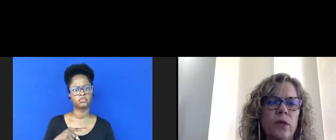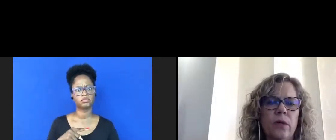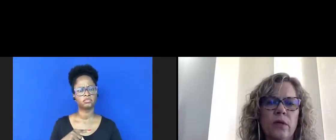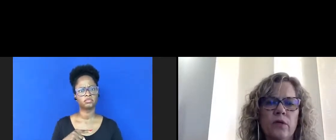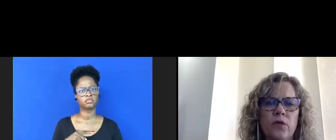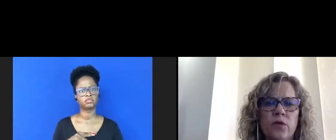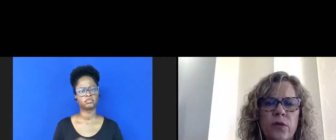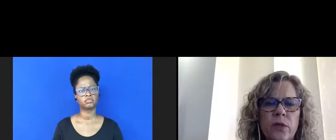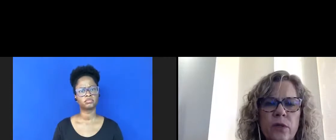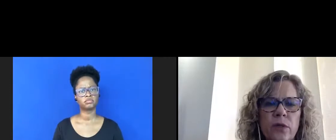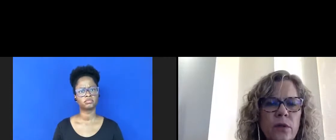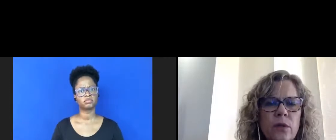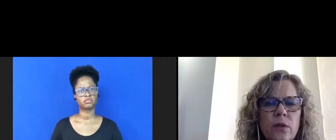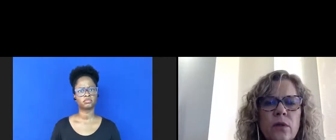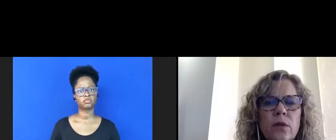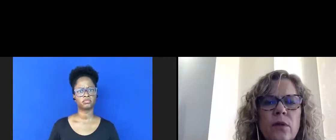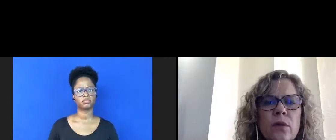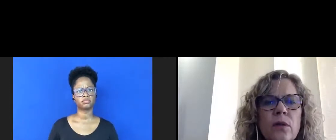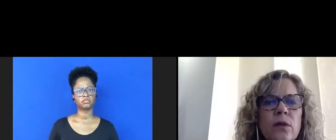Última.